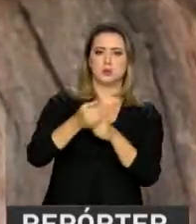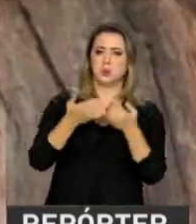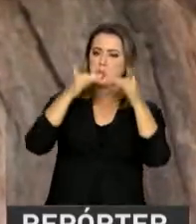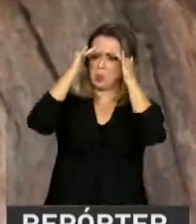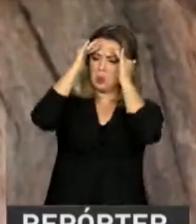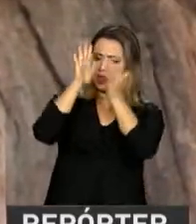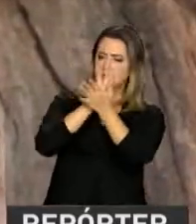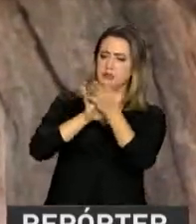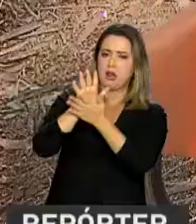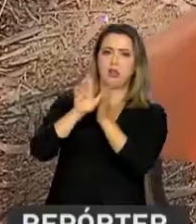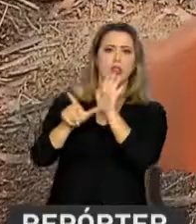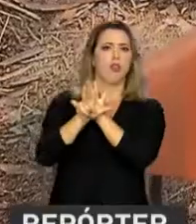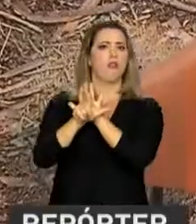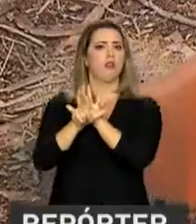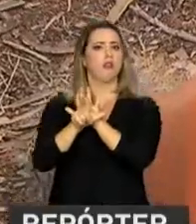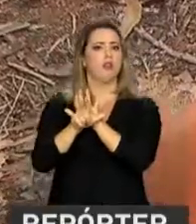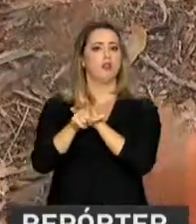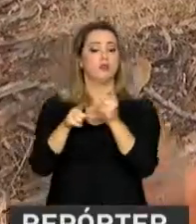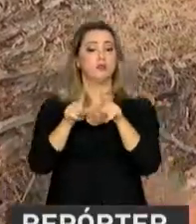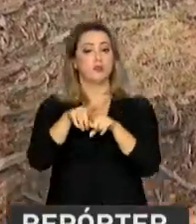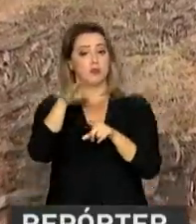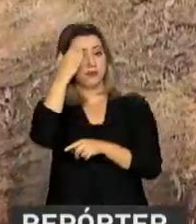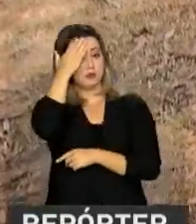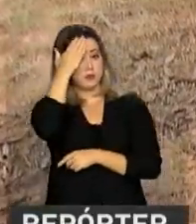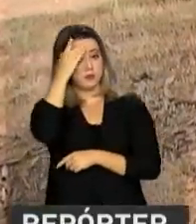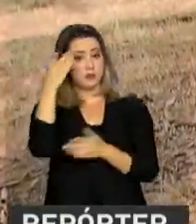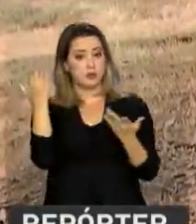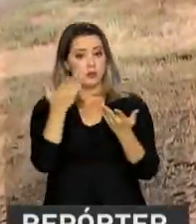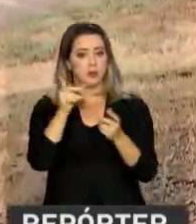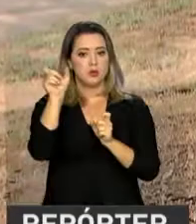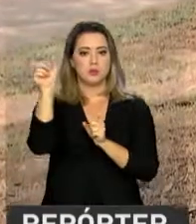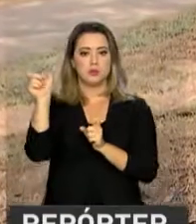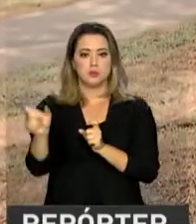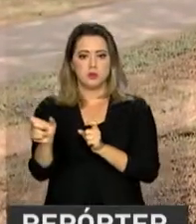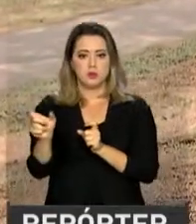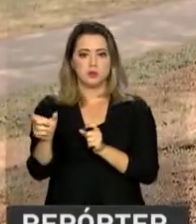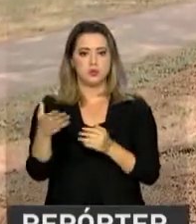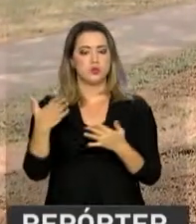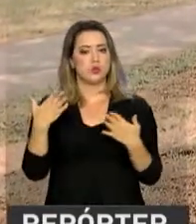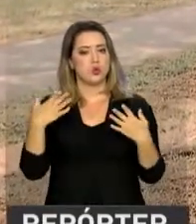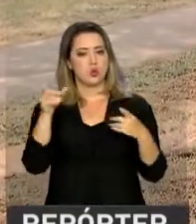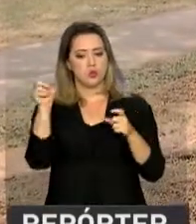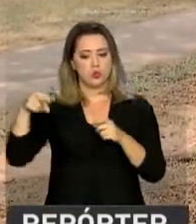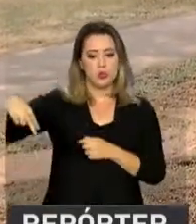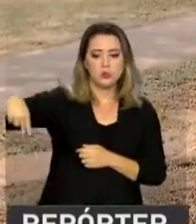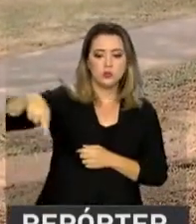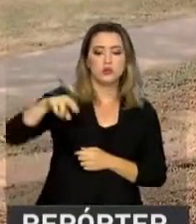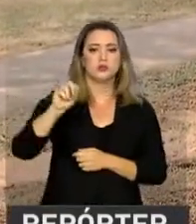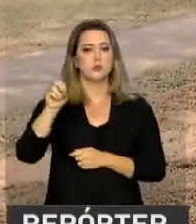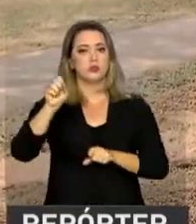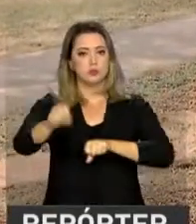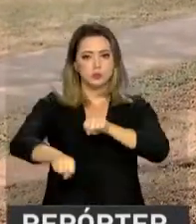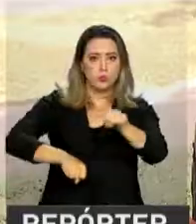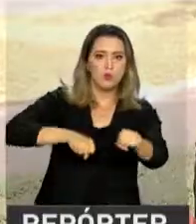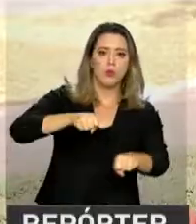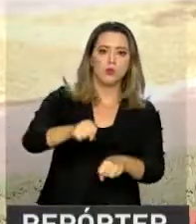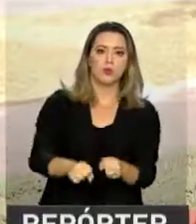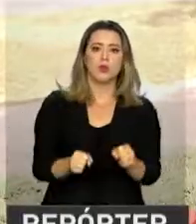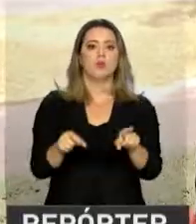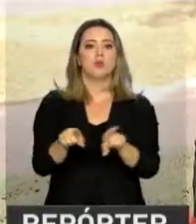trânsito ao saber pela nossa reportagem que pedestres e ciclistas também poderão ser multados se cometer